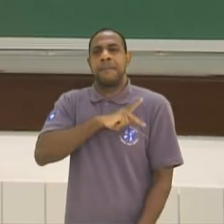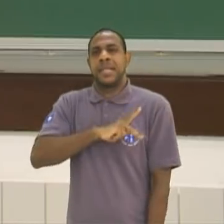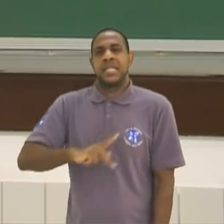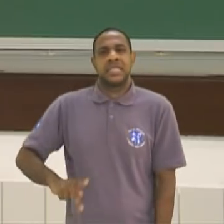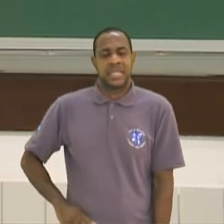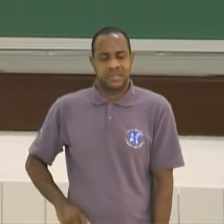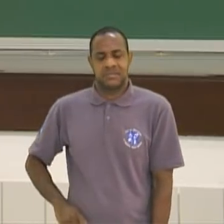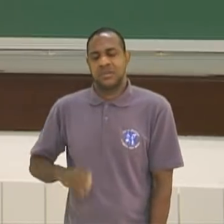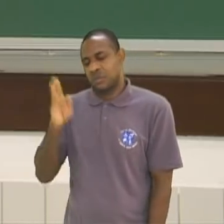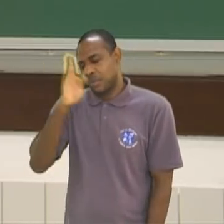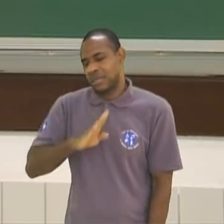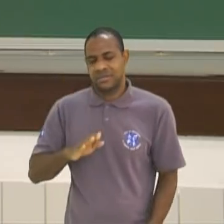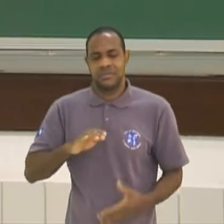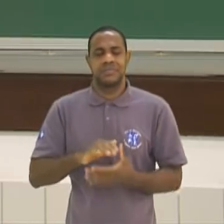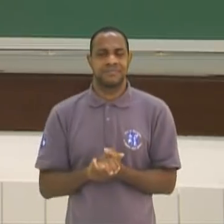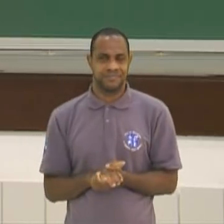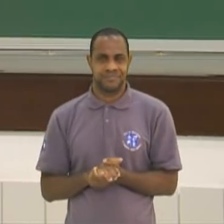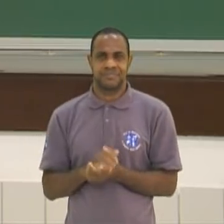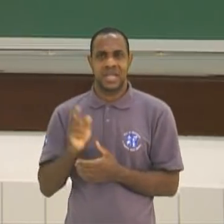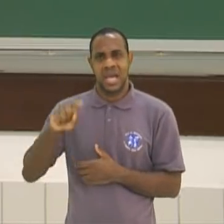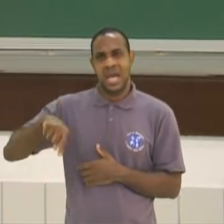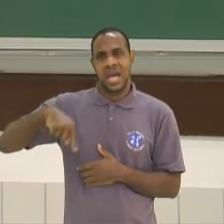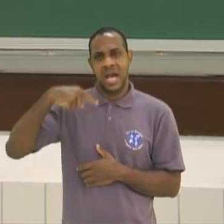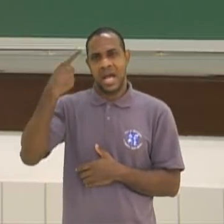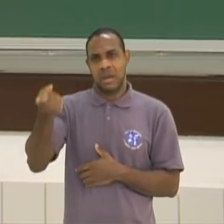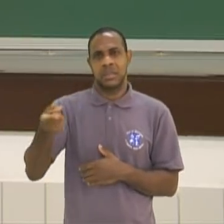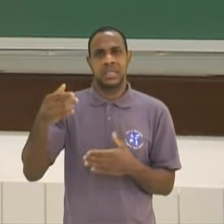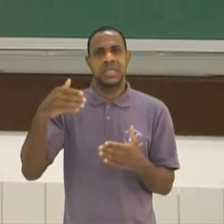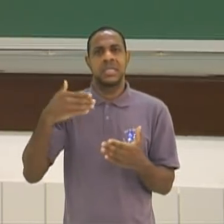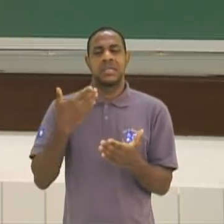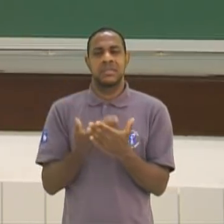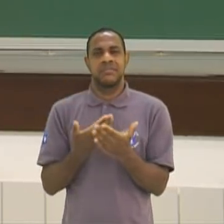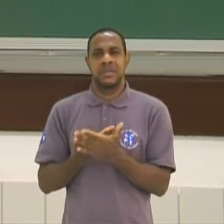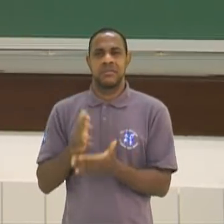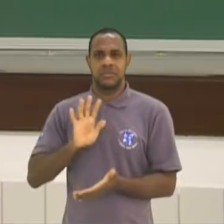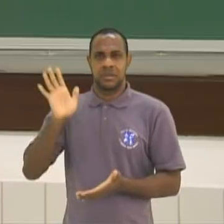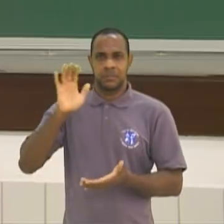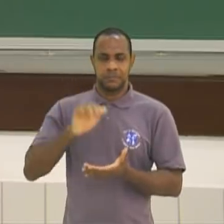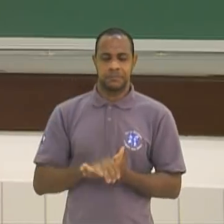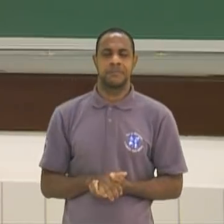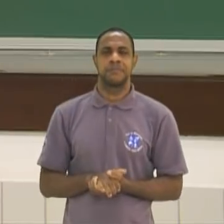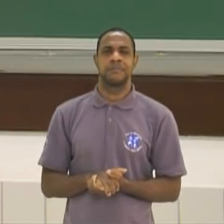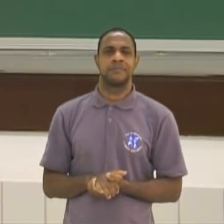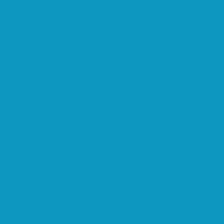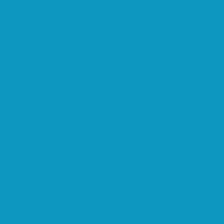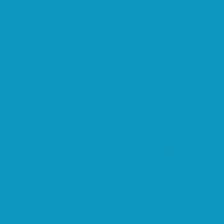saída dos militares. Ok? Eu fico por aqui. Tchau, povo!